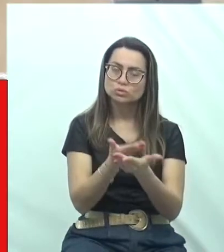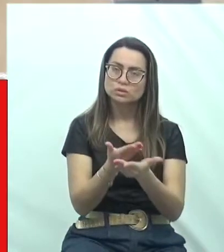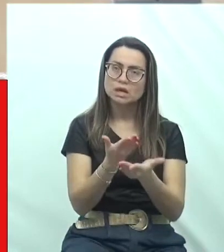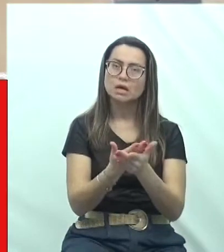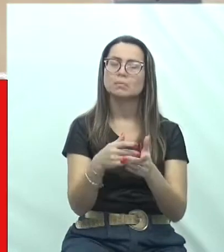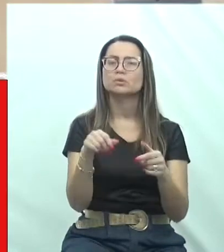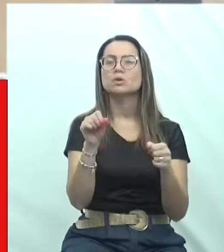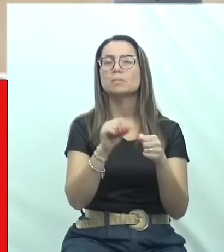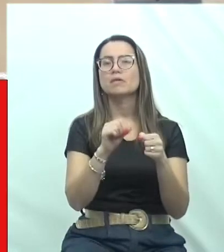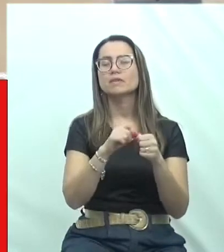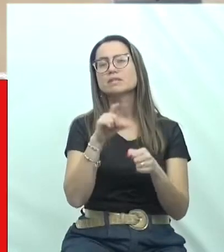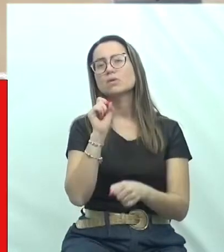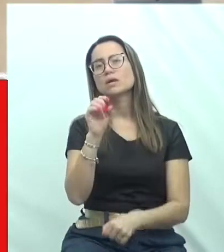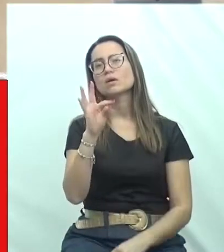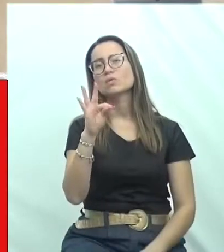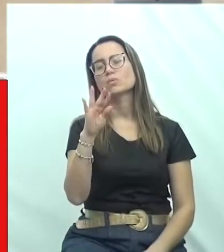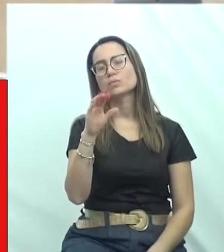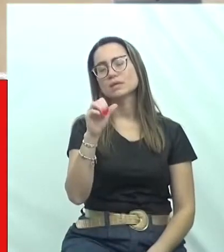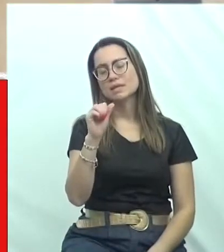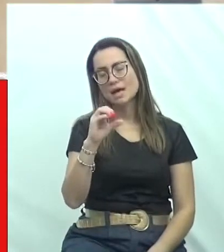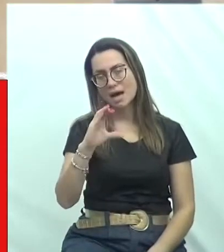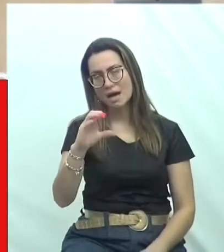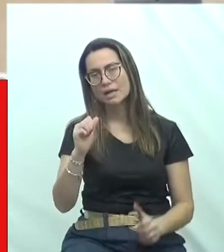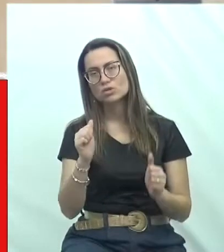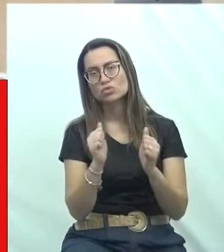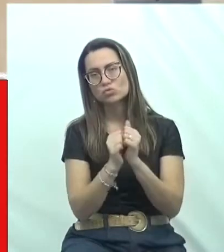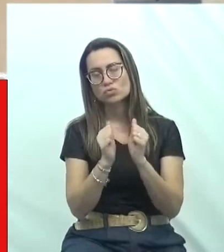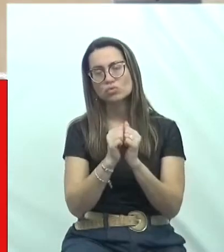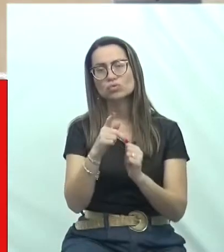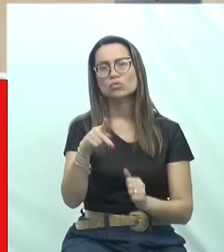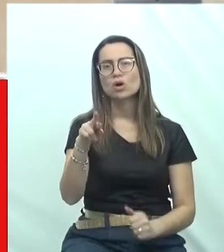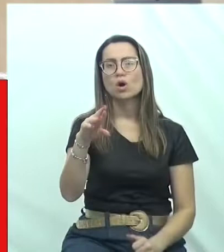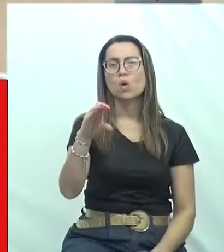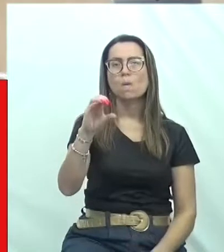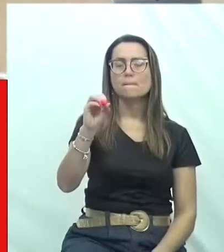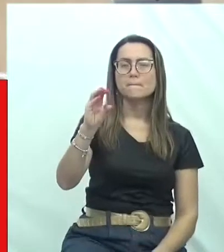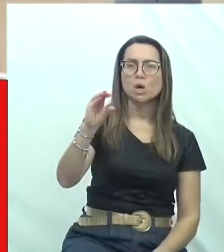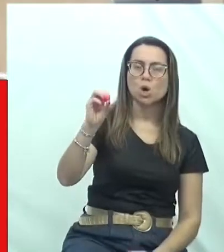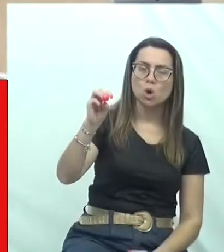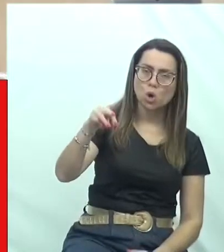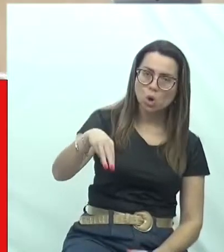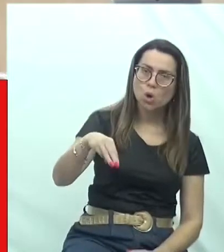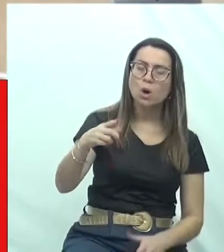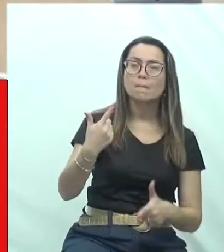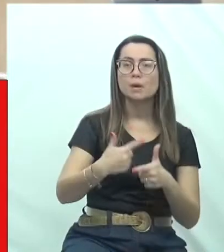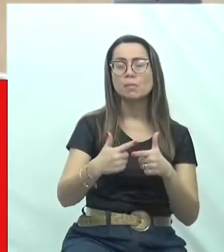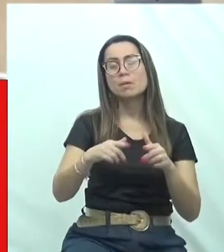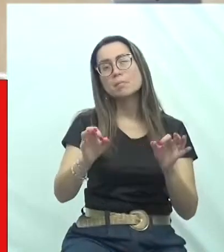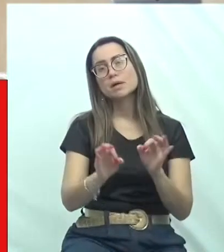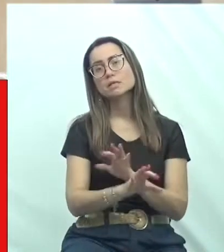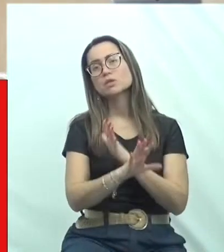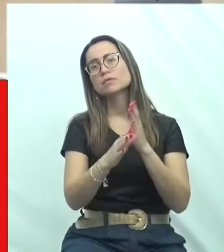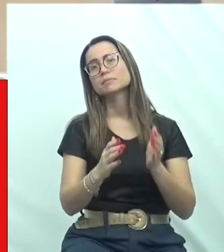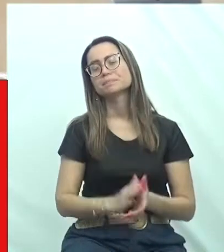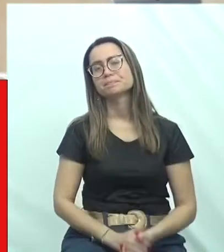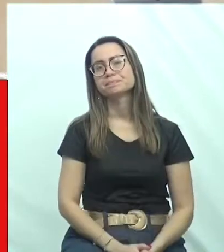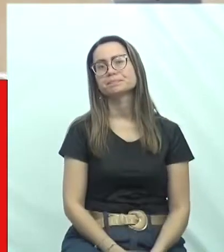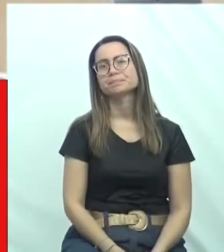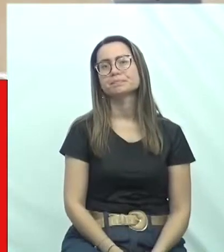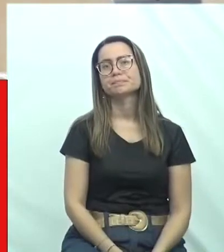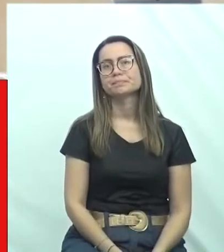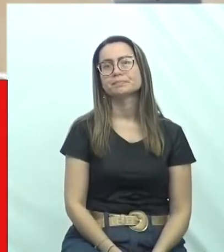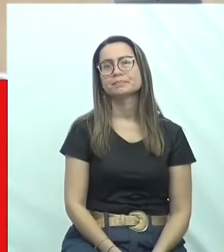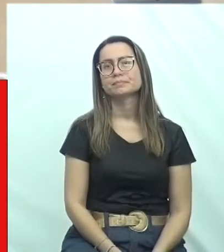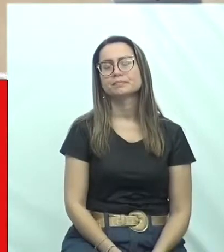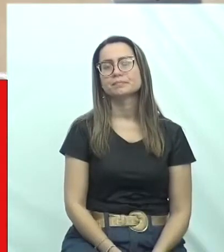ao PROCON, junto ao Ministério Público, junto à Câmara de Vereadores, para a gente solucionar esse problema. Está falando no sentido de qualidade, de contaminação,